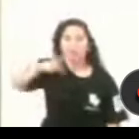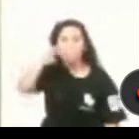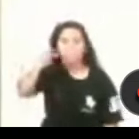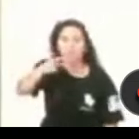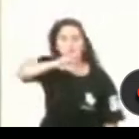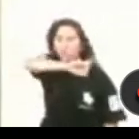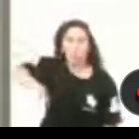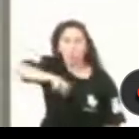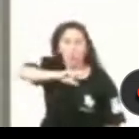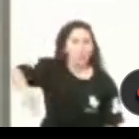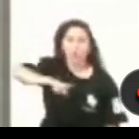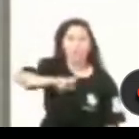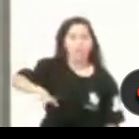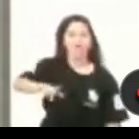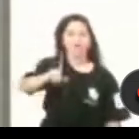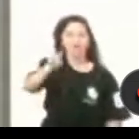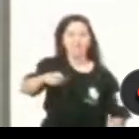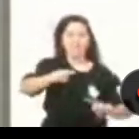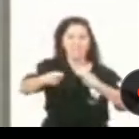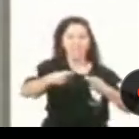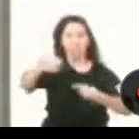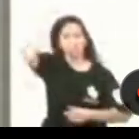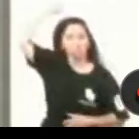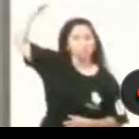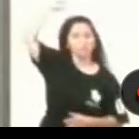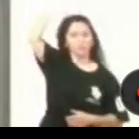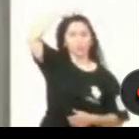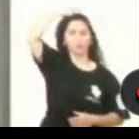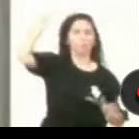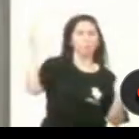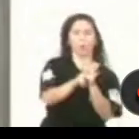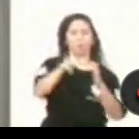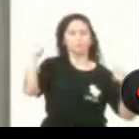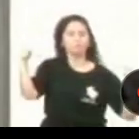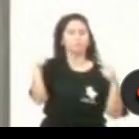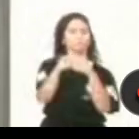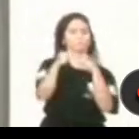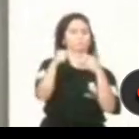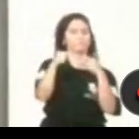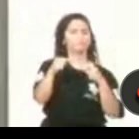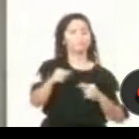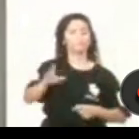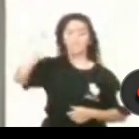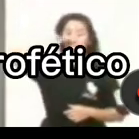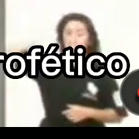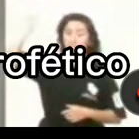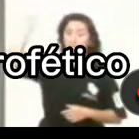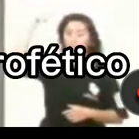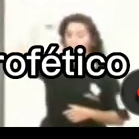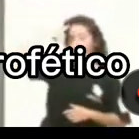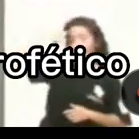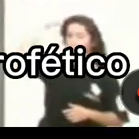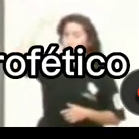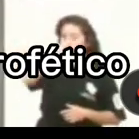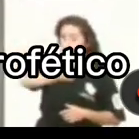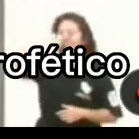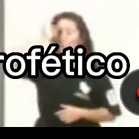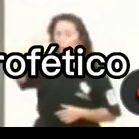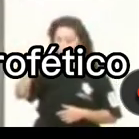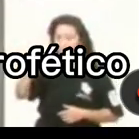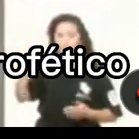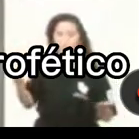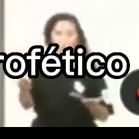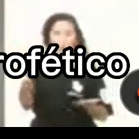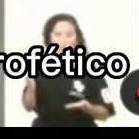Não é política, é espiritual. E Deus me traz na Igreja Fama